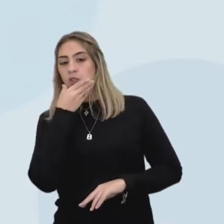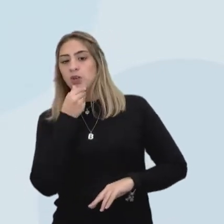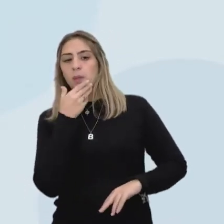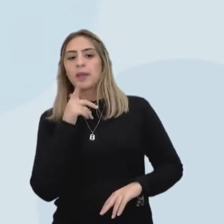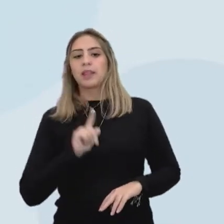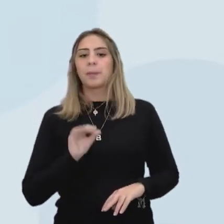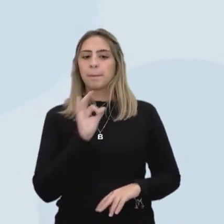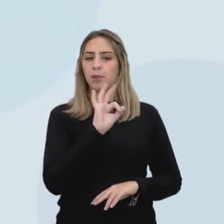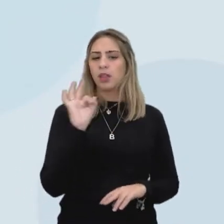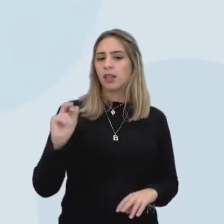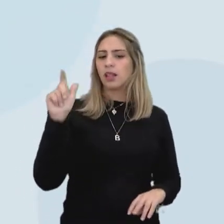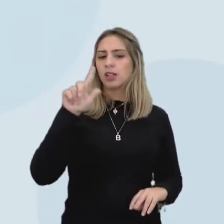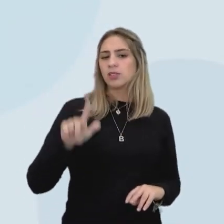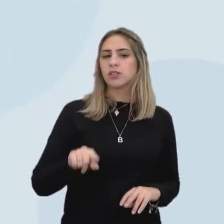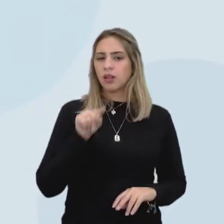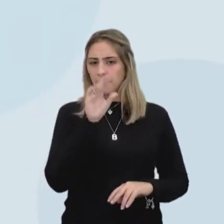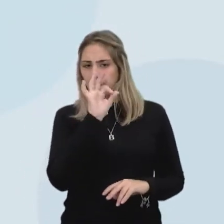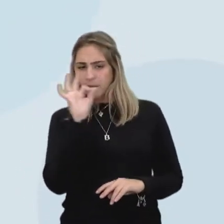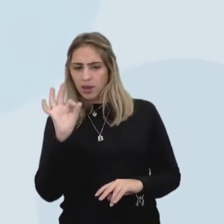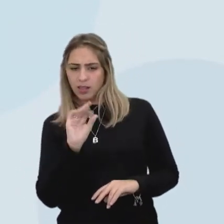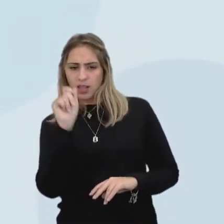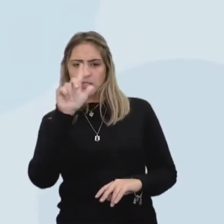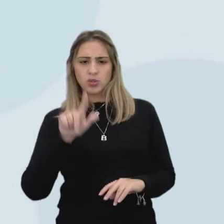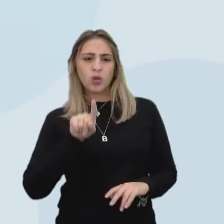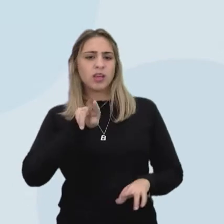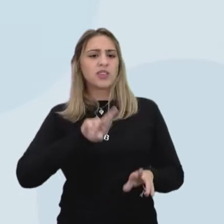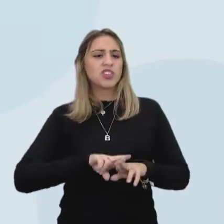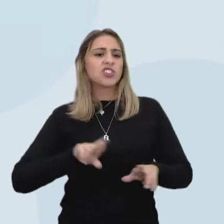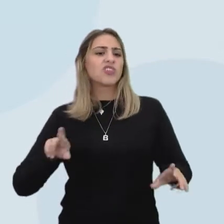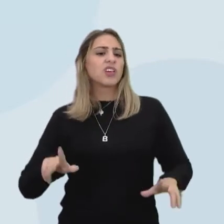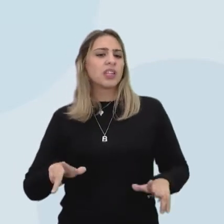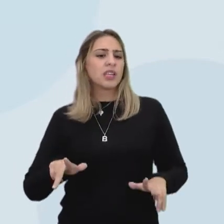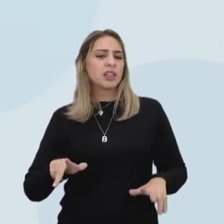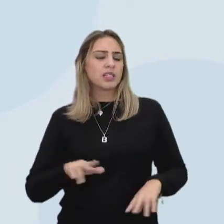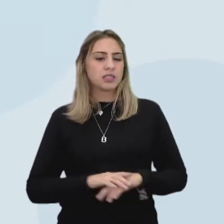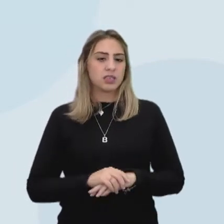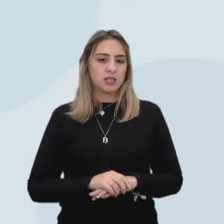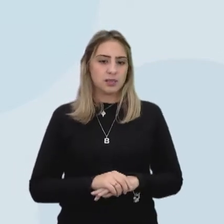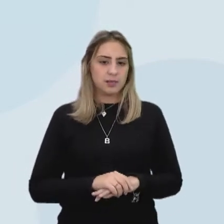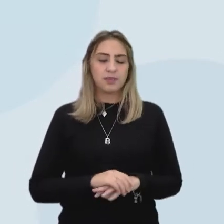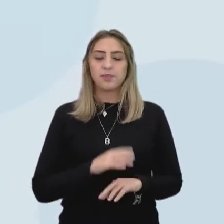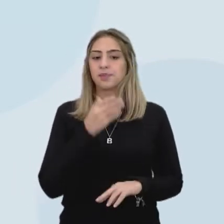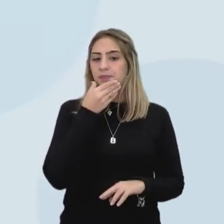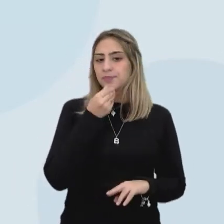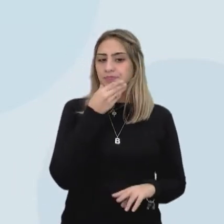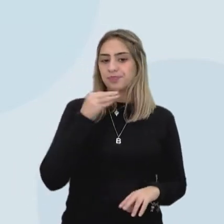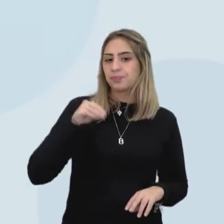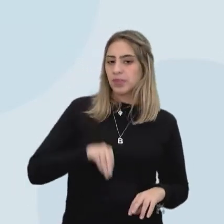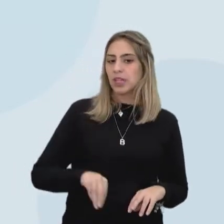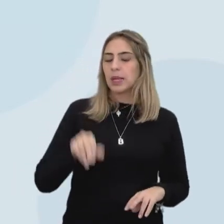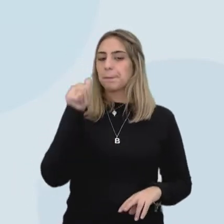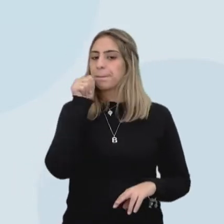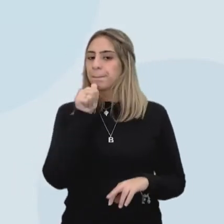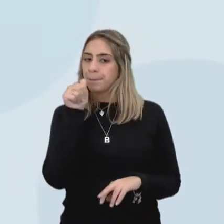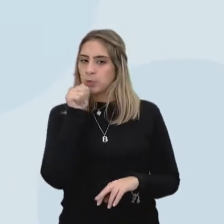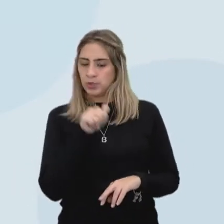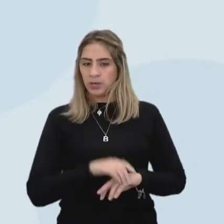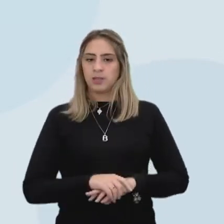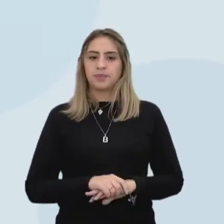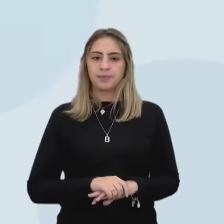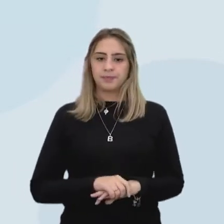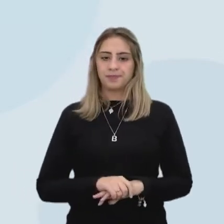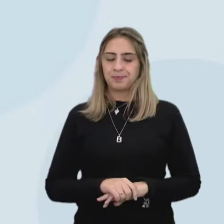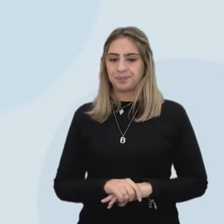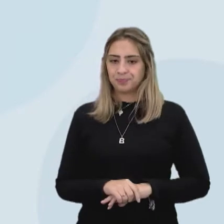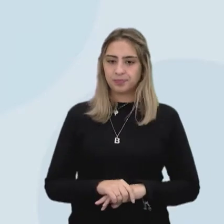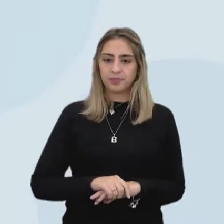moedinhas azuis. Essas moedinhas azuis é a diferença, né, que o homem ganha da mulher. Né? Então até em